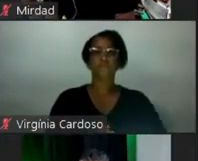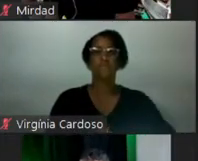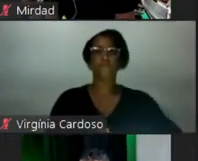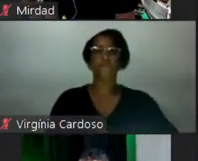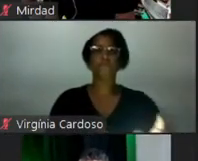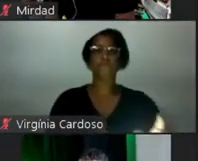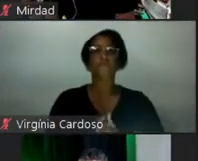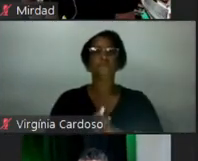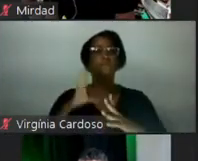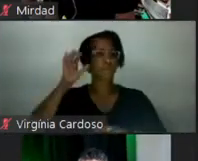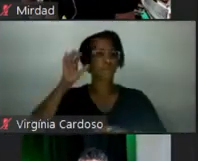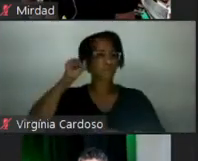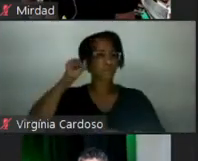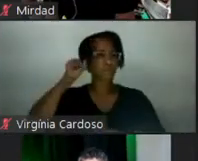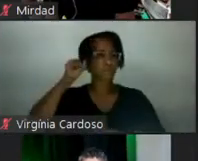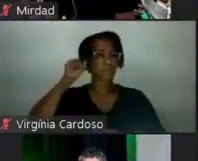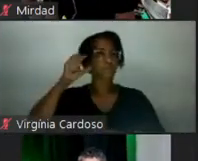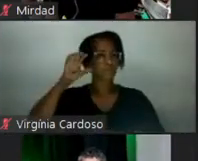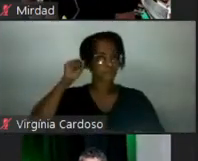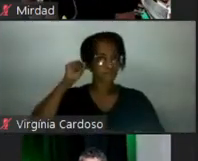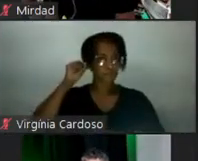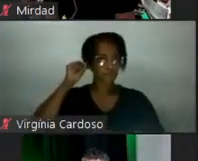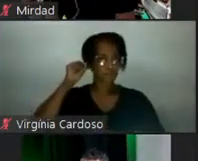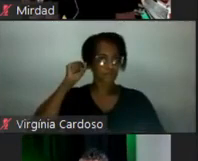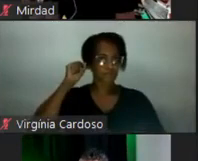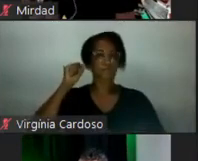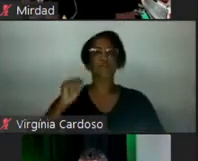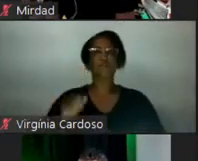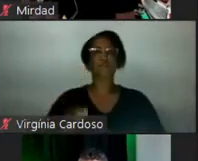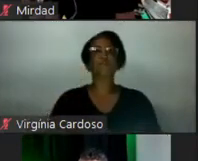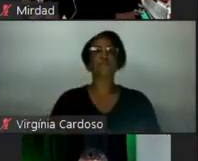Estão me ouvindo? Estão me ouvindo?